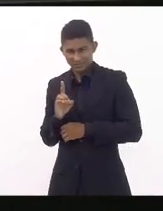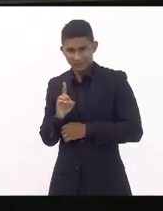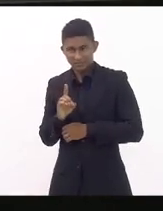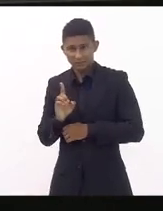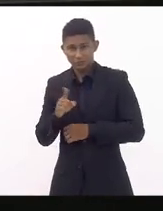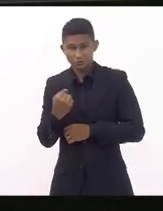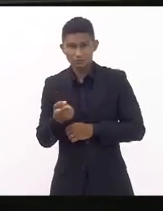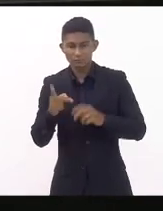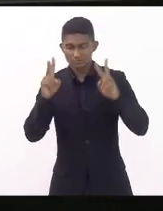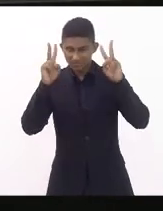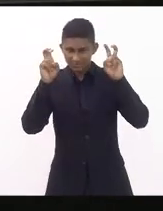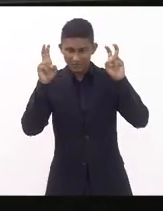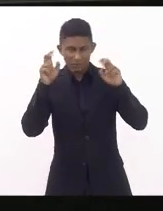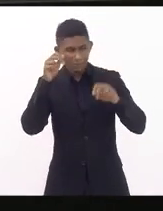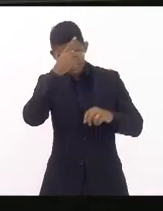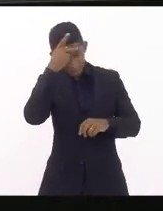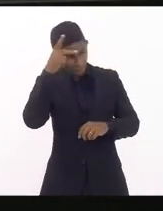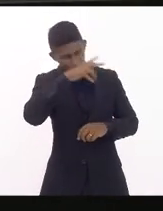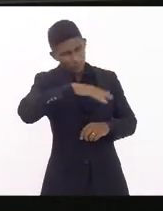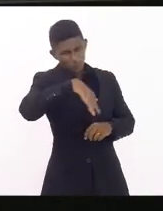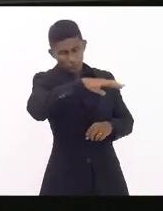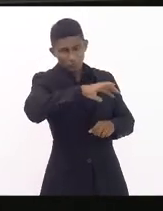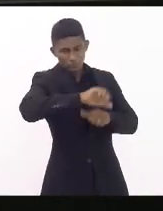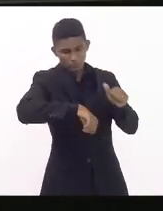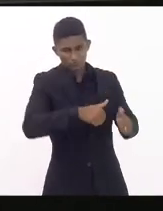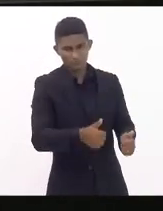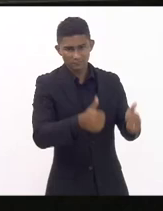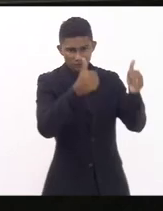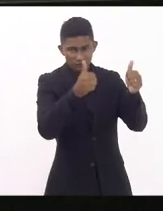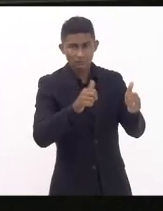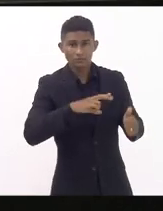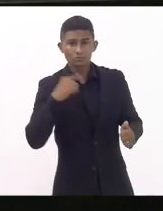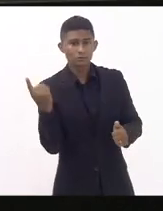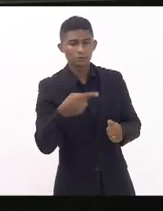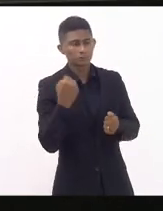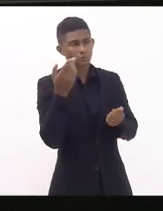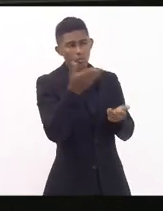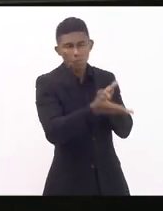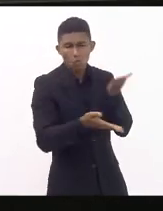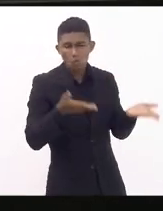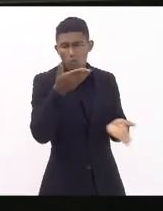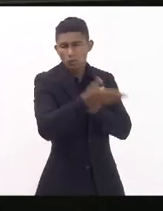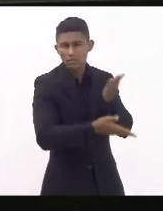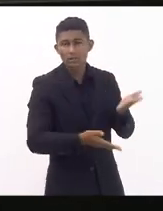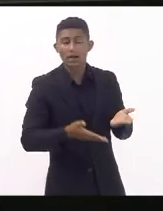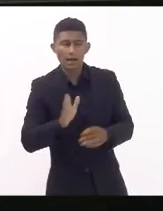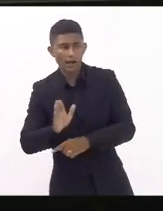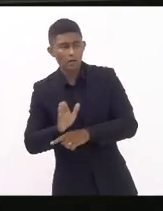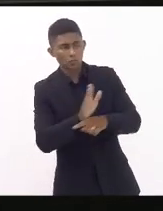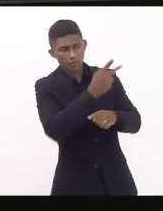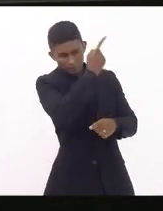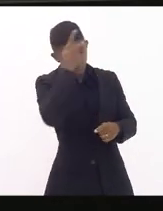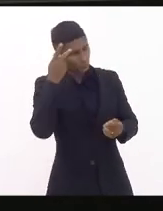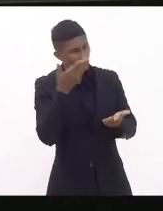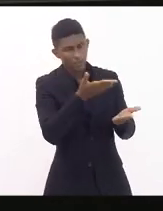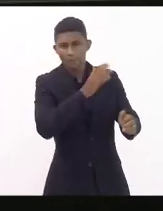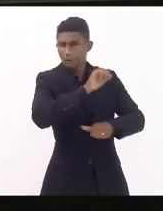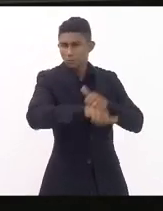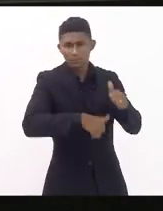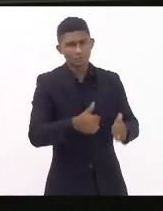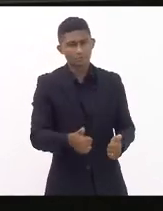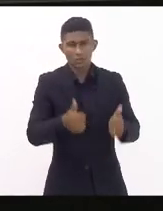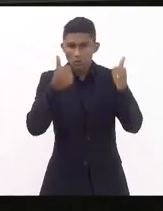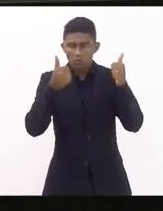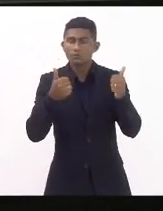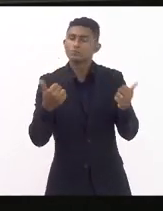pessoas, quando a gente cuida, a gente dá a possibilidade da pessoa ser uma pessoa melhor. E é exatamente disso que